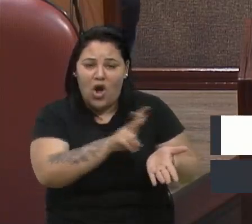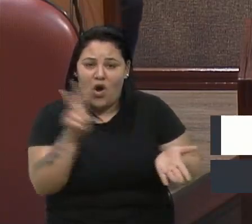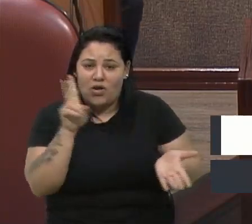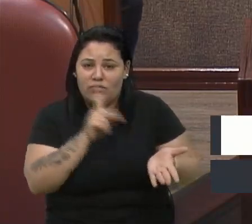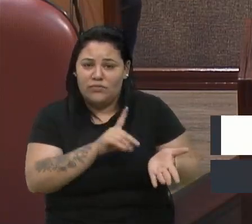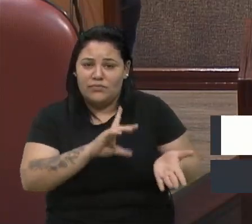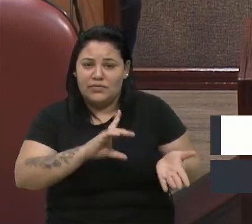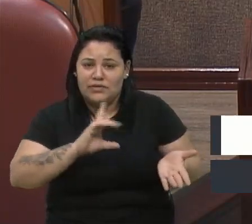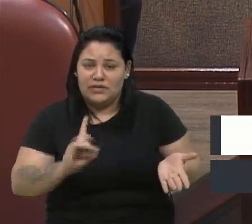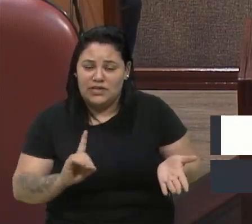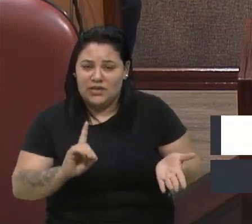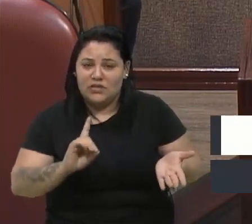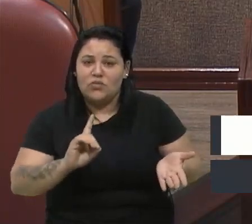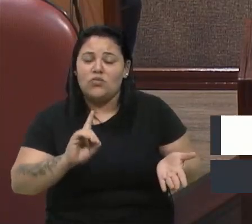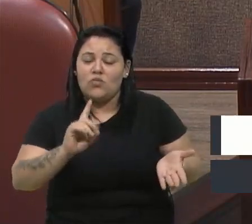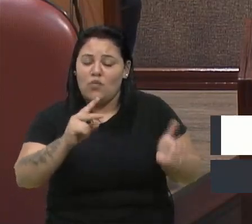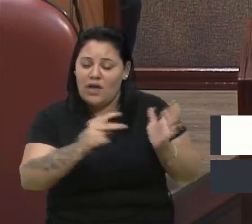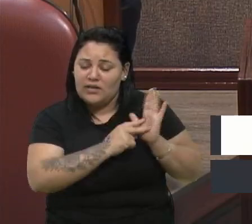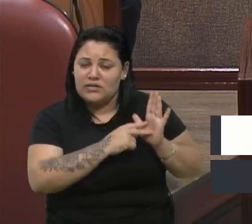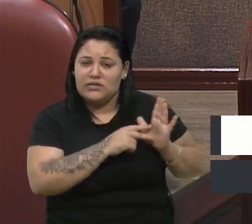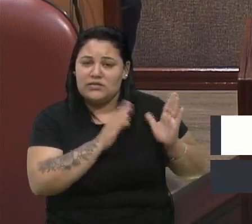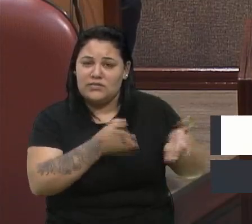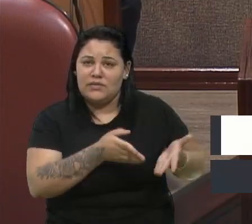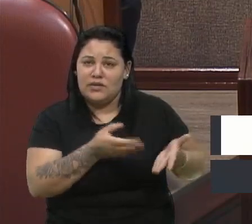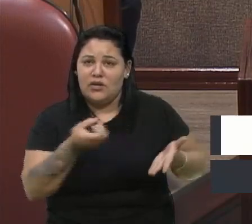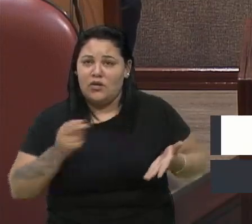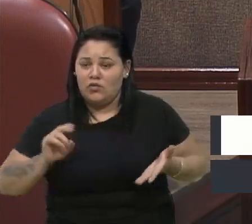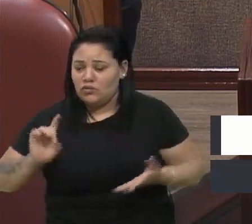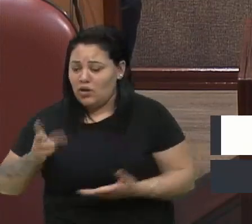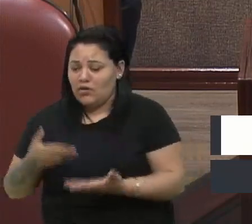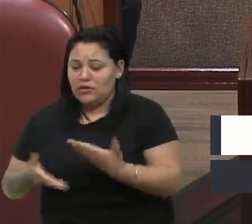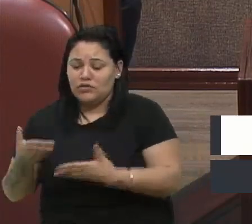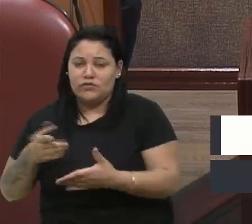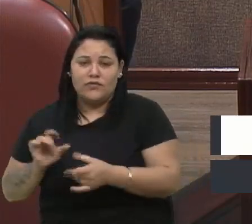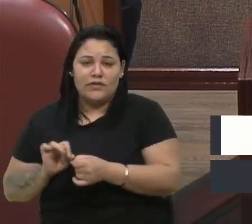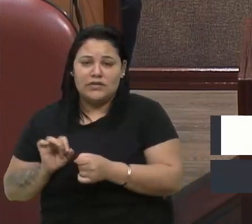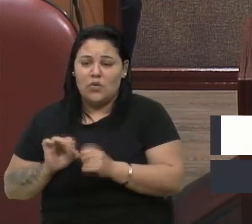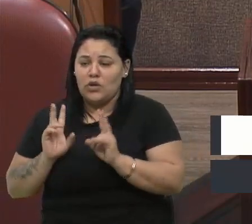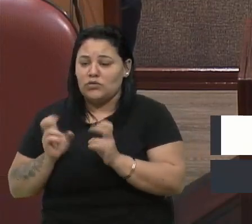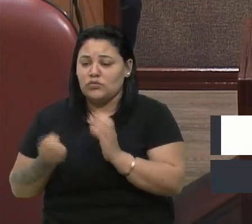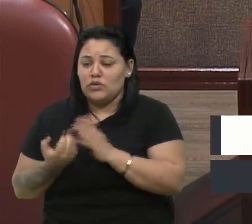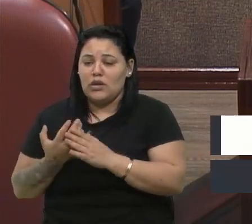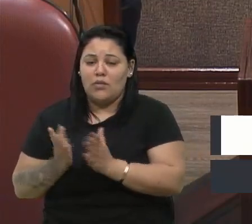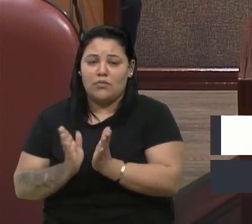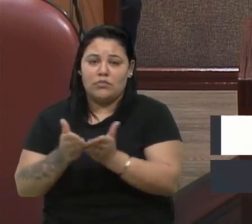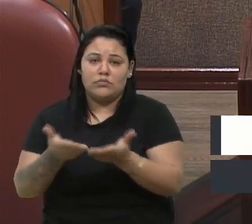deficiência com outra atenção, ou só para atender um pedido aqui, fazer demagogia e criar uma comissão.